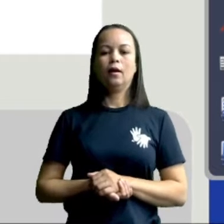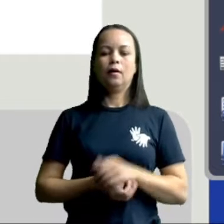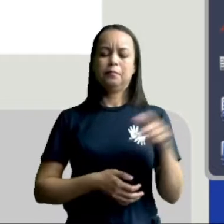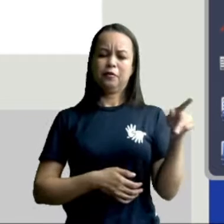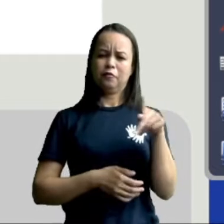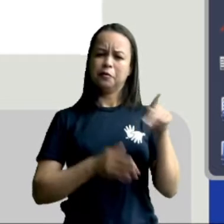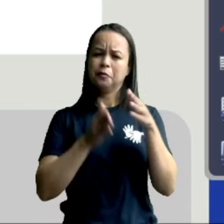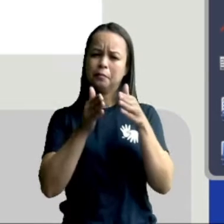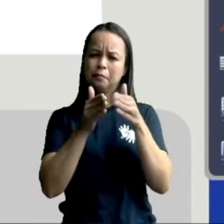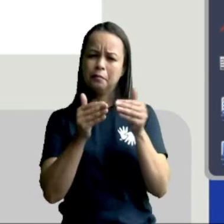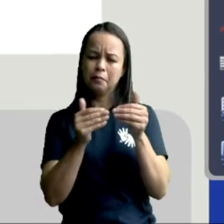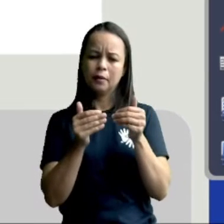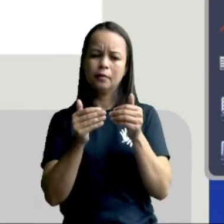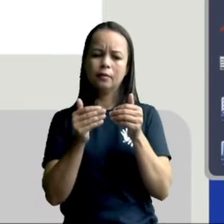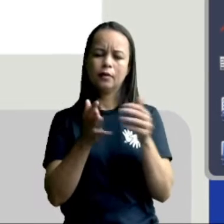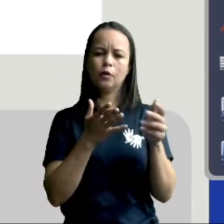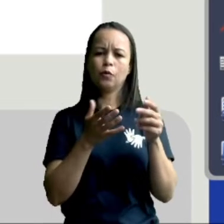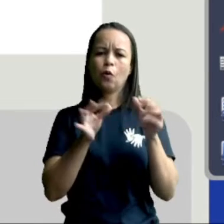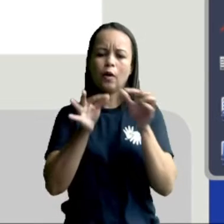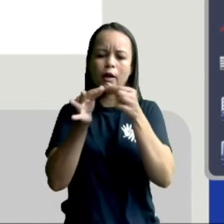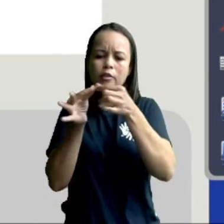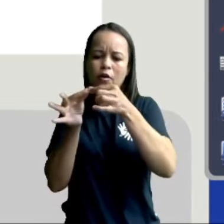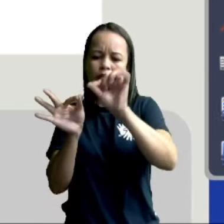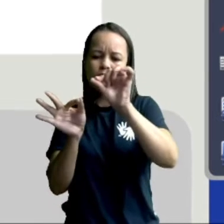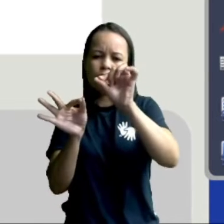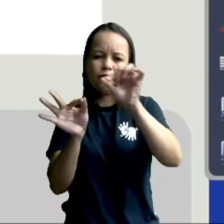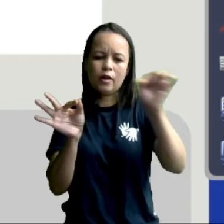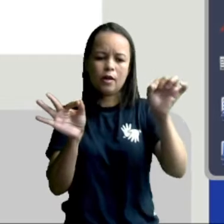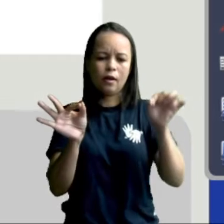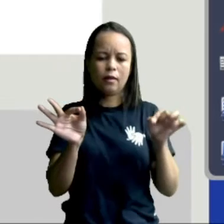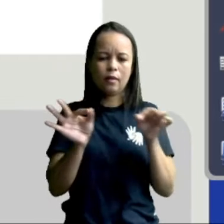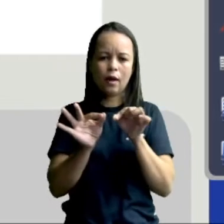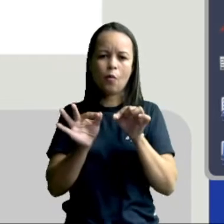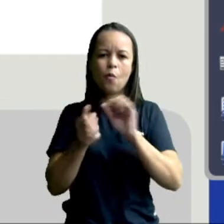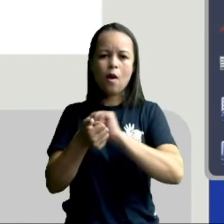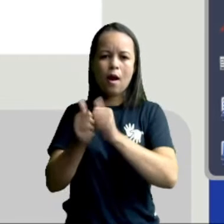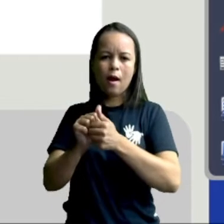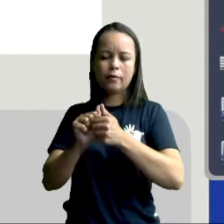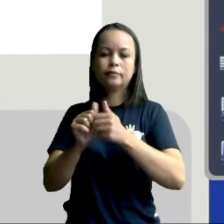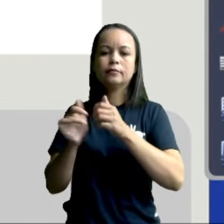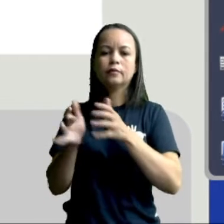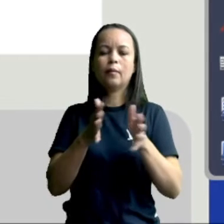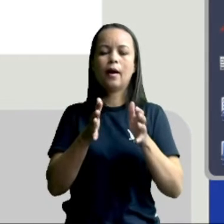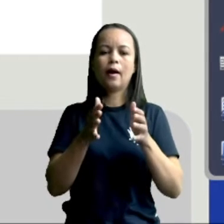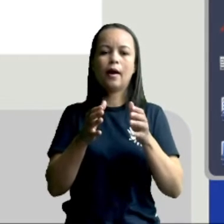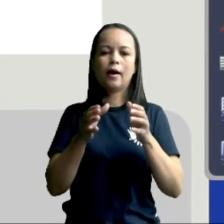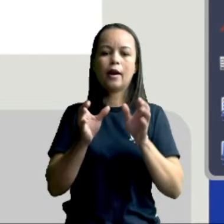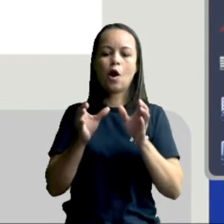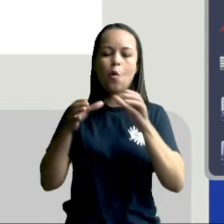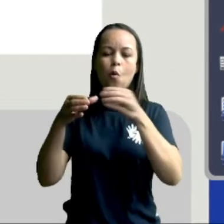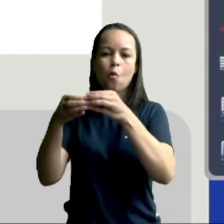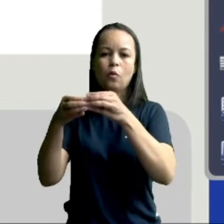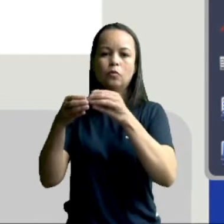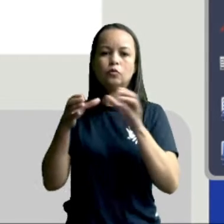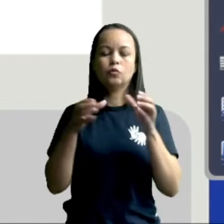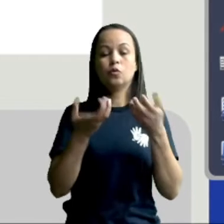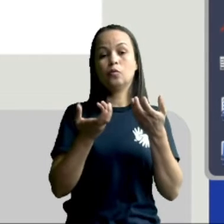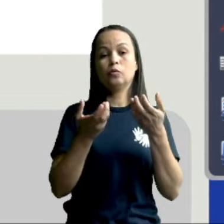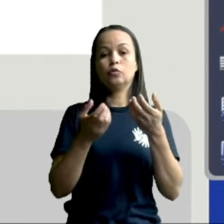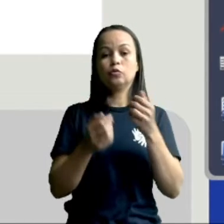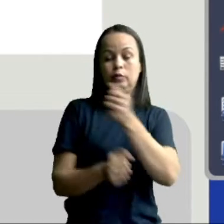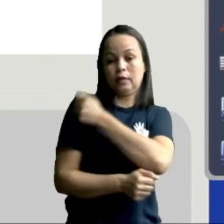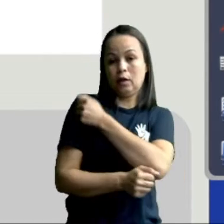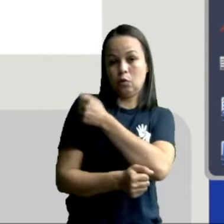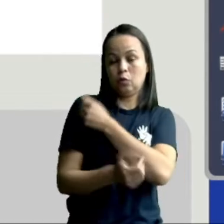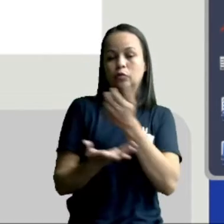professor pediu que colocasse fita em volta da quadra de esportes para isolar os alunos durante uma apresentação